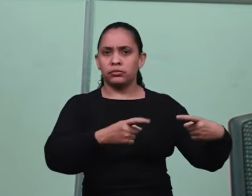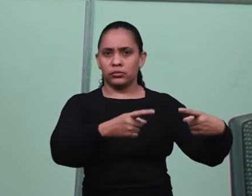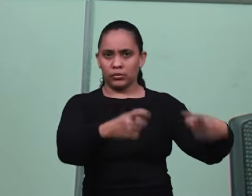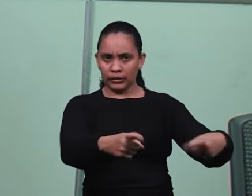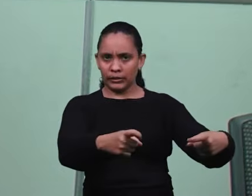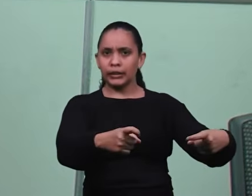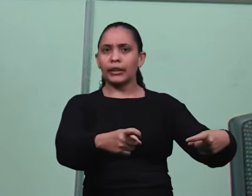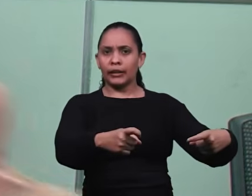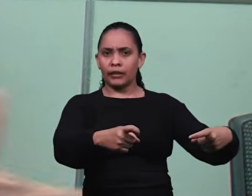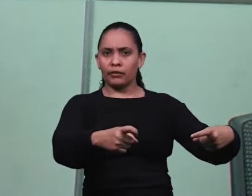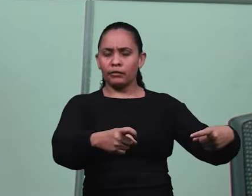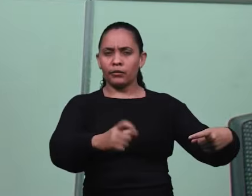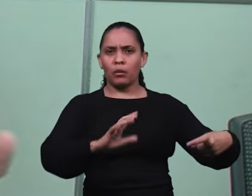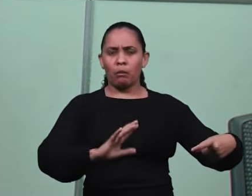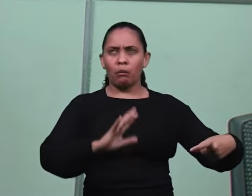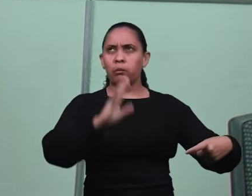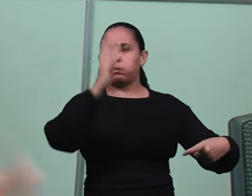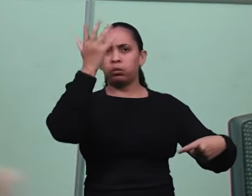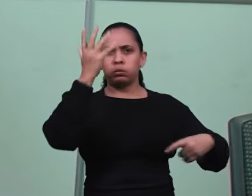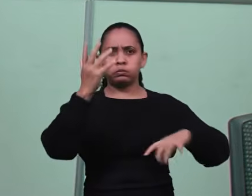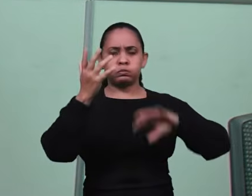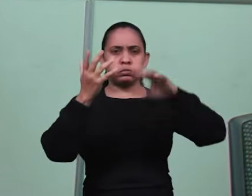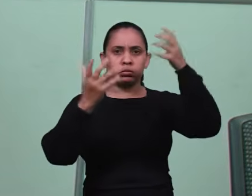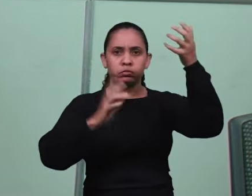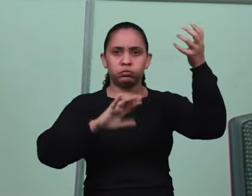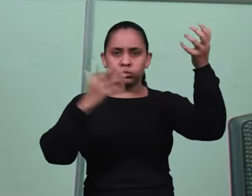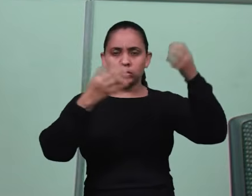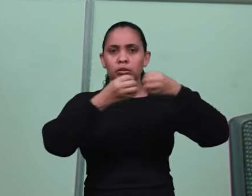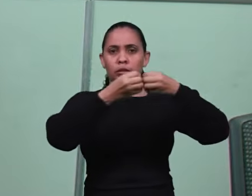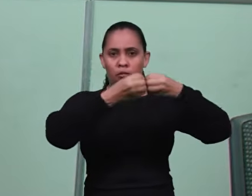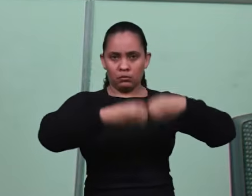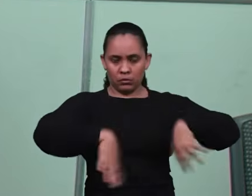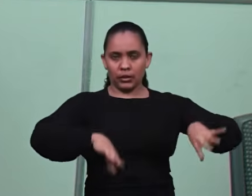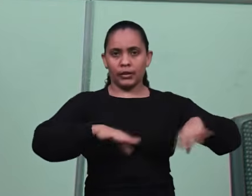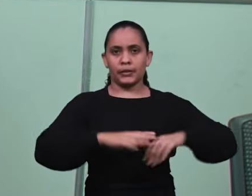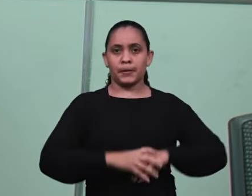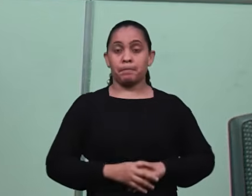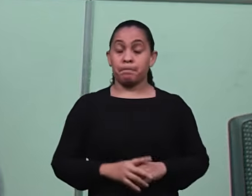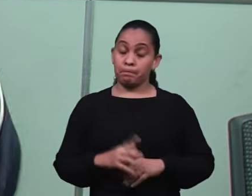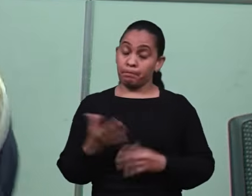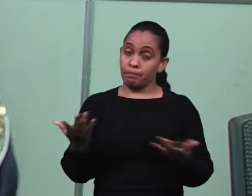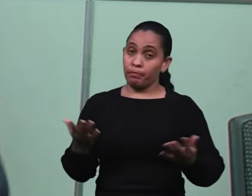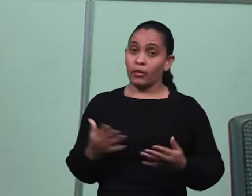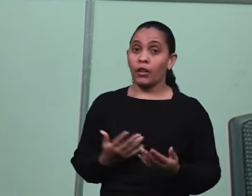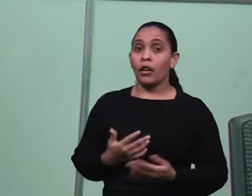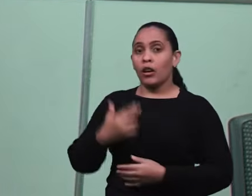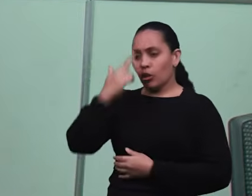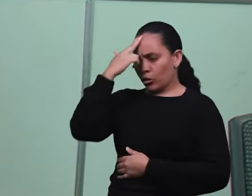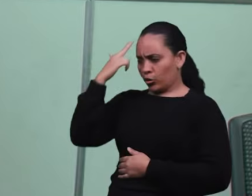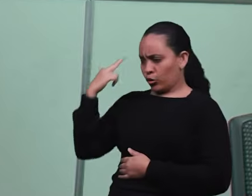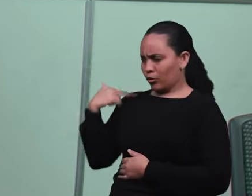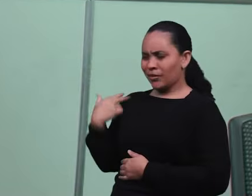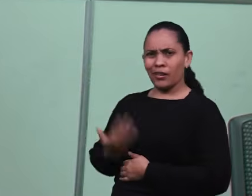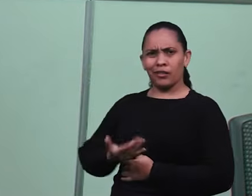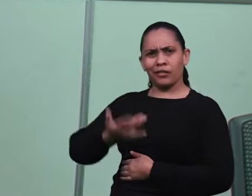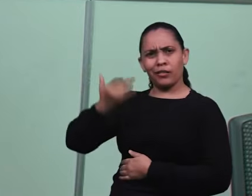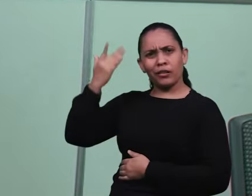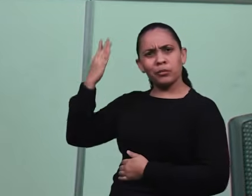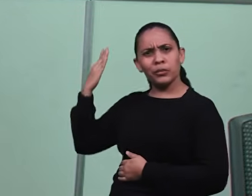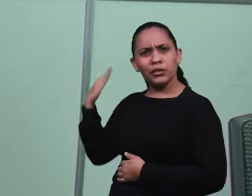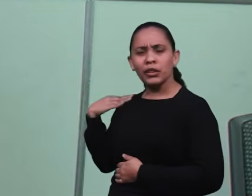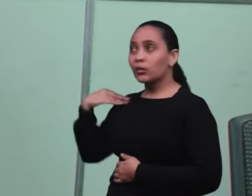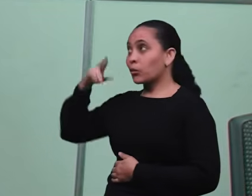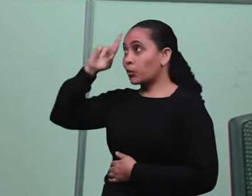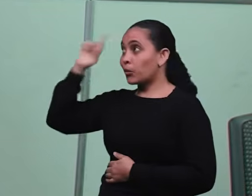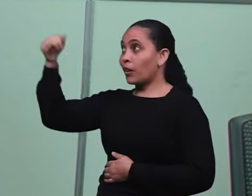climáticos, que já há uma previsão de 5 em 5, de 7 em 7 anos tem uma crise no mundo. Então, a situação de José, ele foi alertado